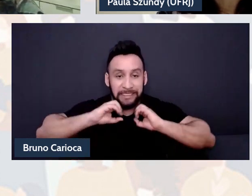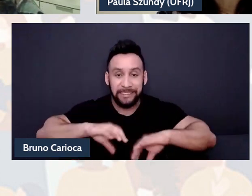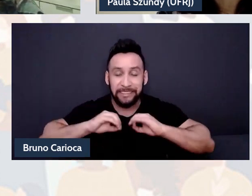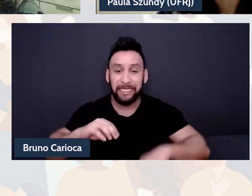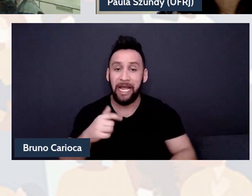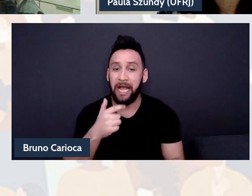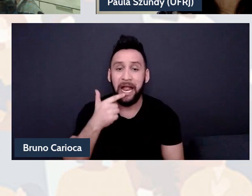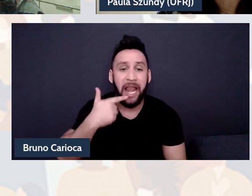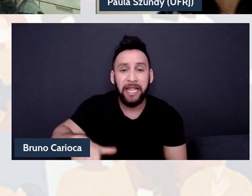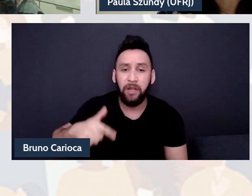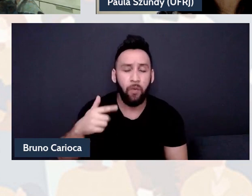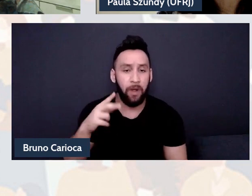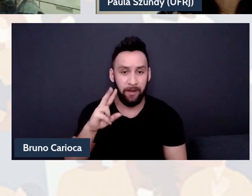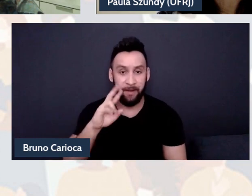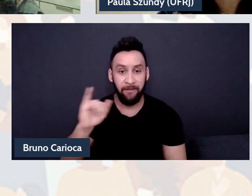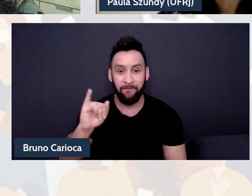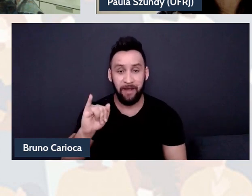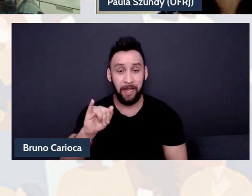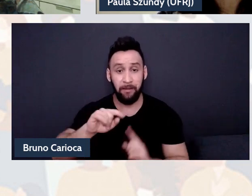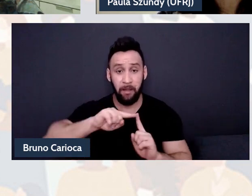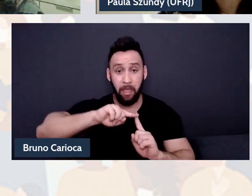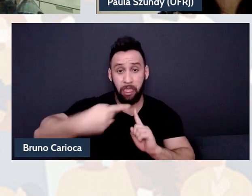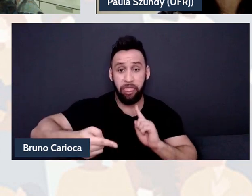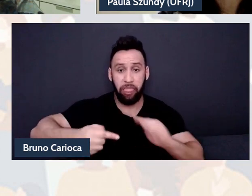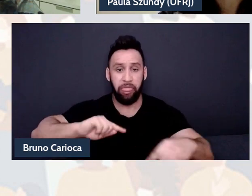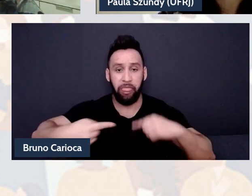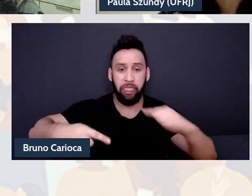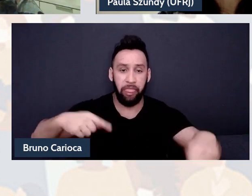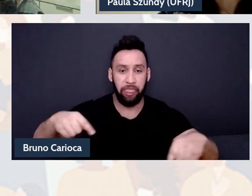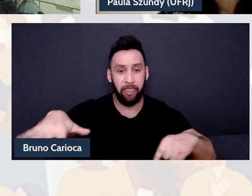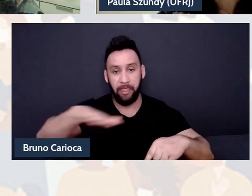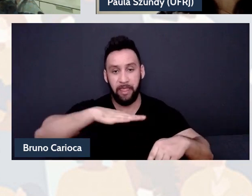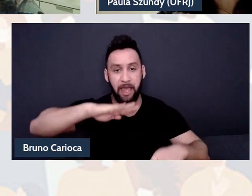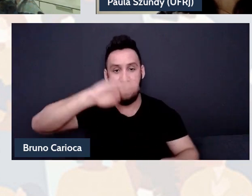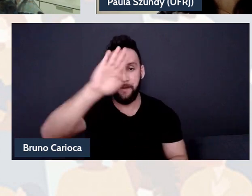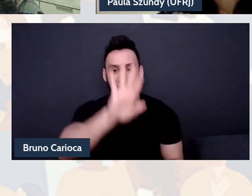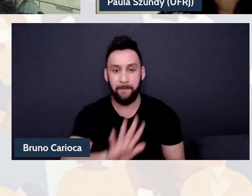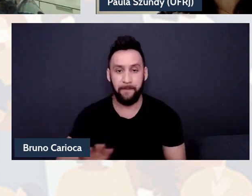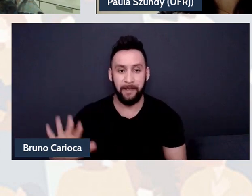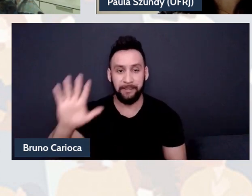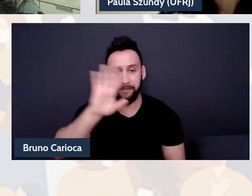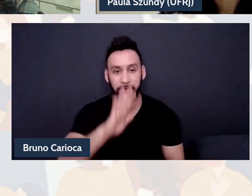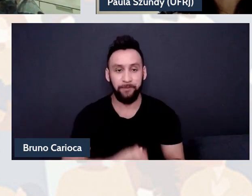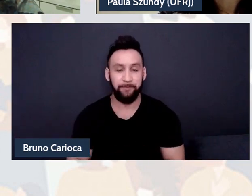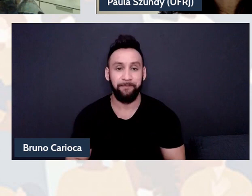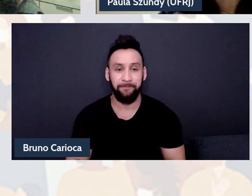continua hoje ainda, convido a todos para participar. Boa noite.